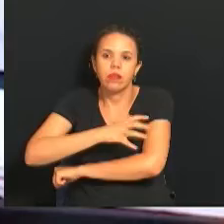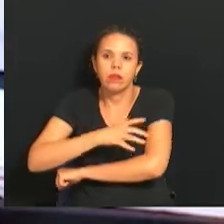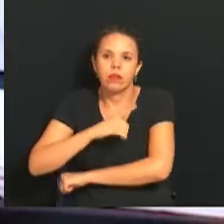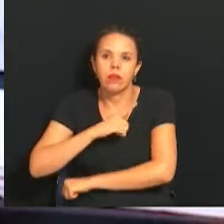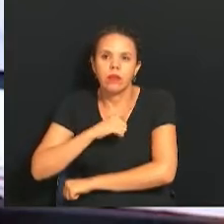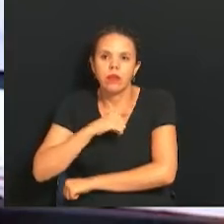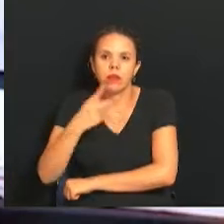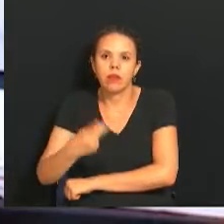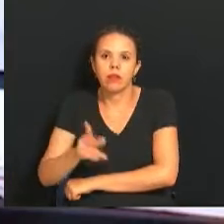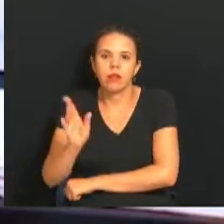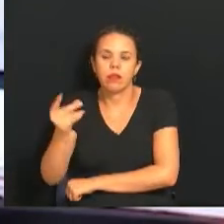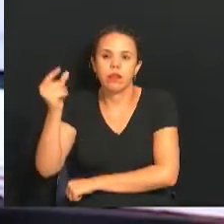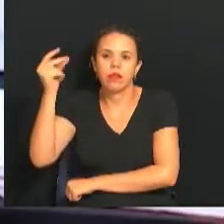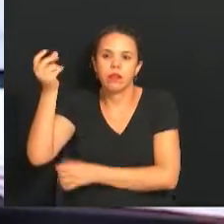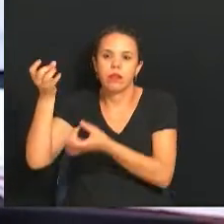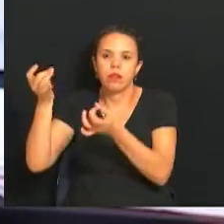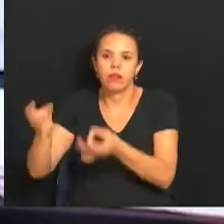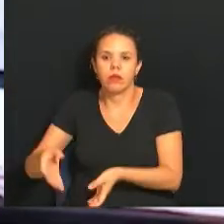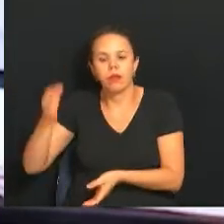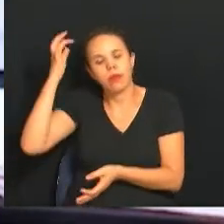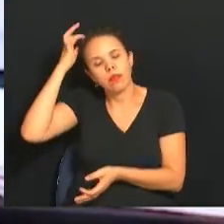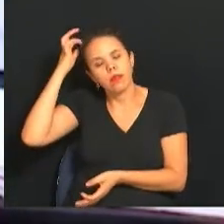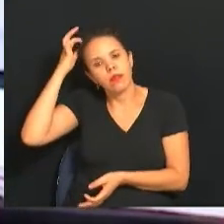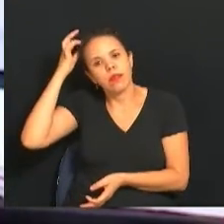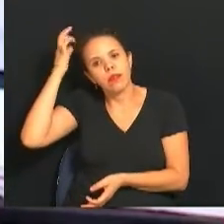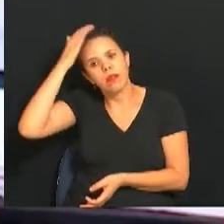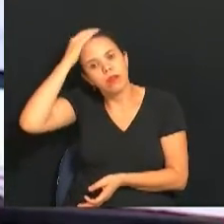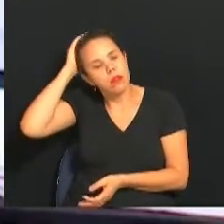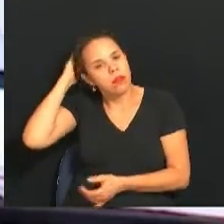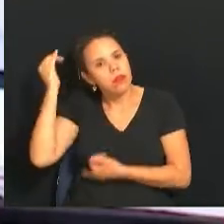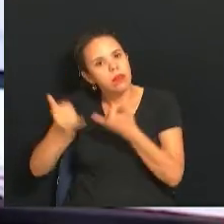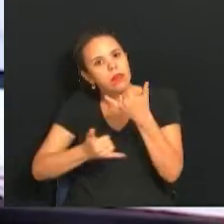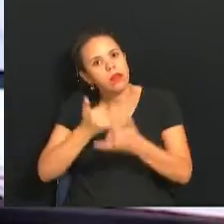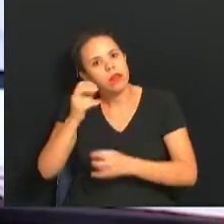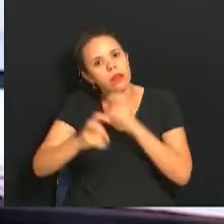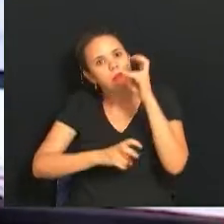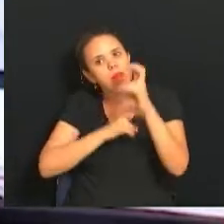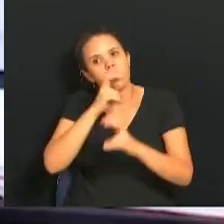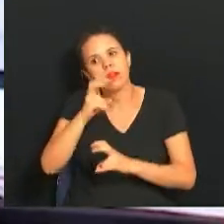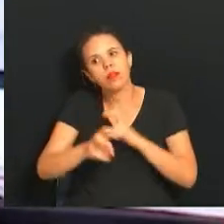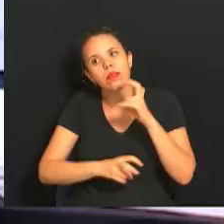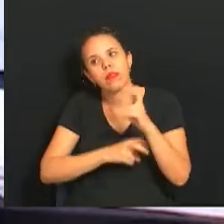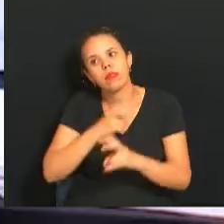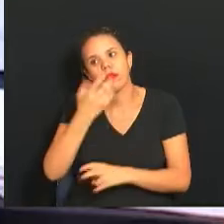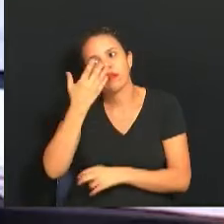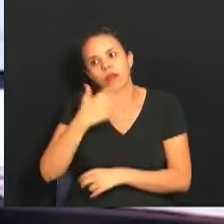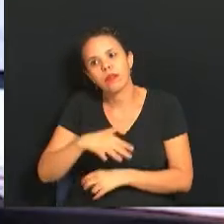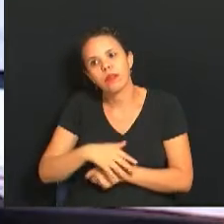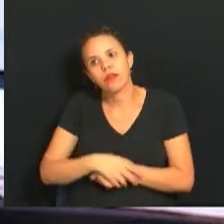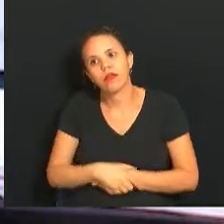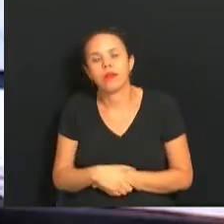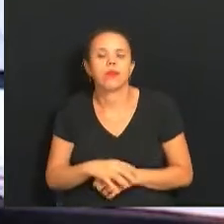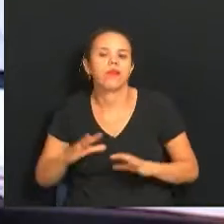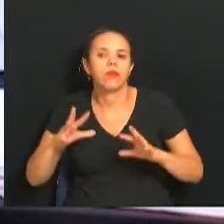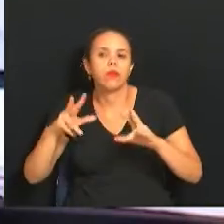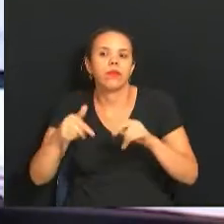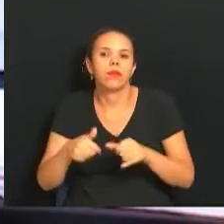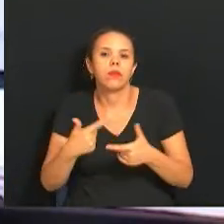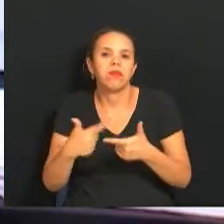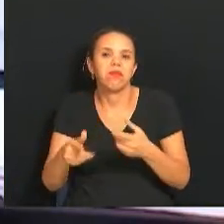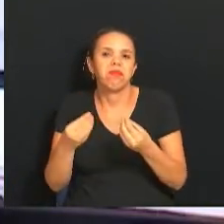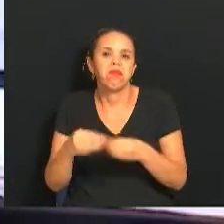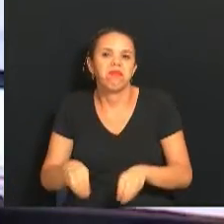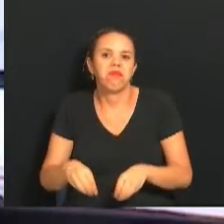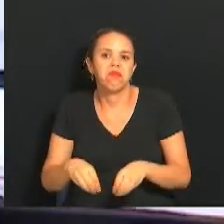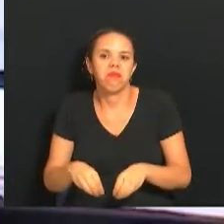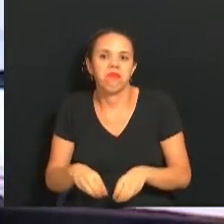que já está há muito tempo abandonada, com aqueles brinquedos de parque, né, para as crianças, todo deteriorado. Então,